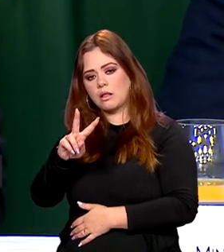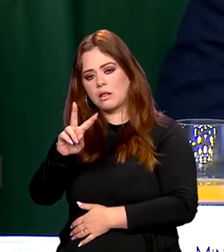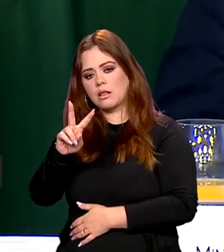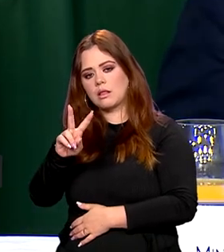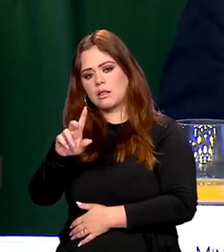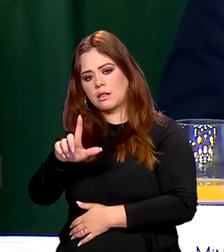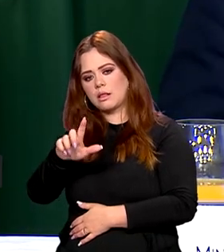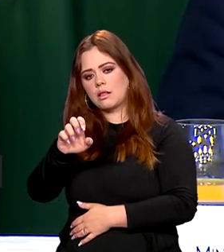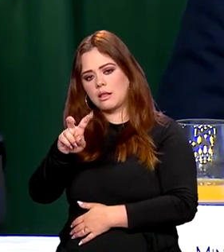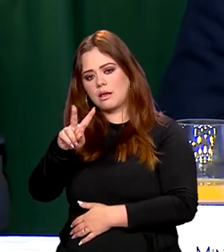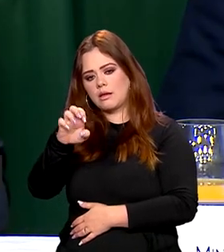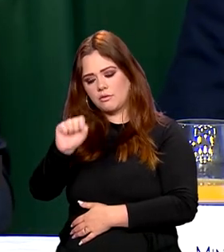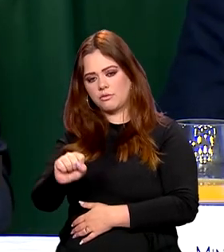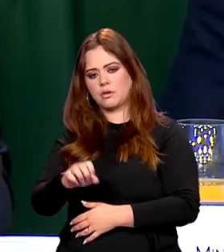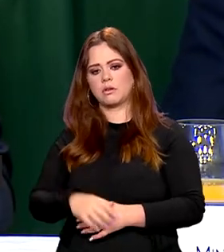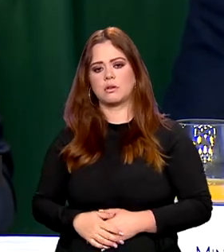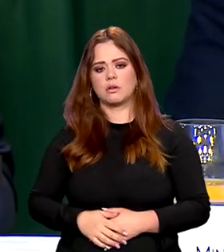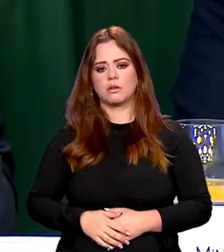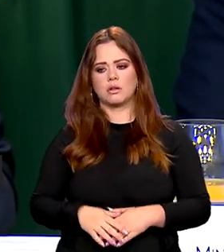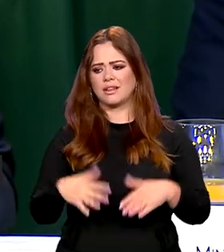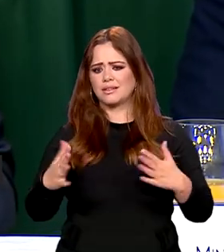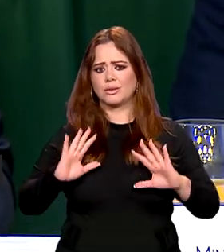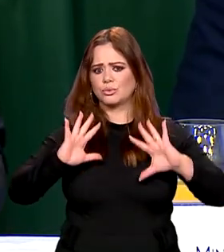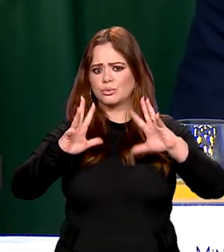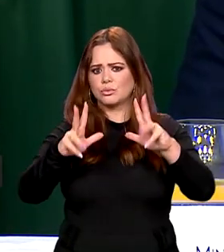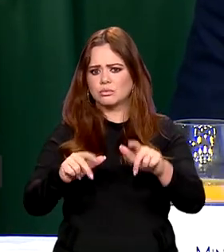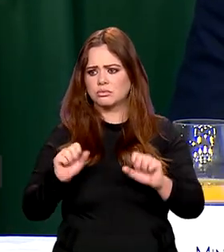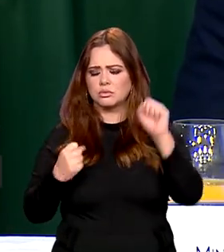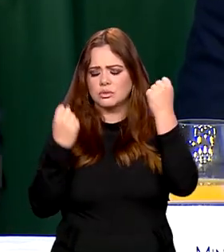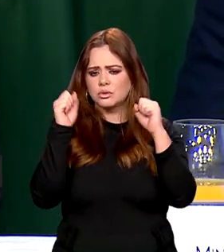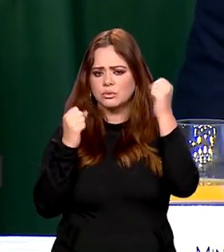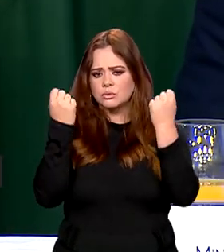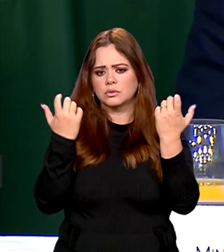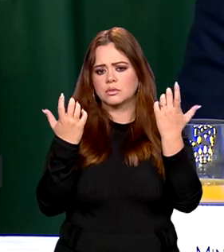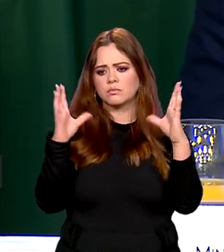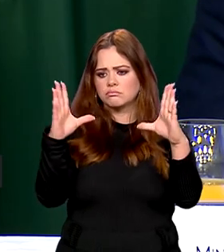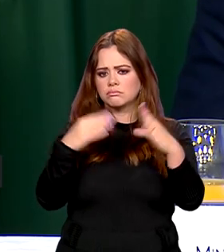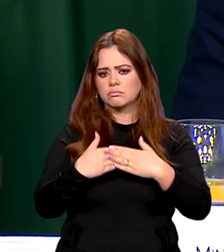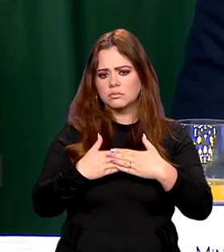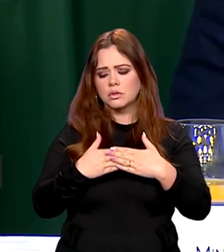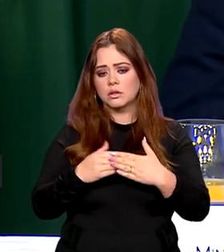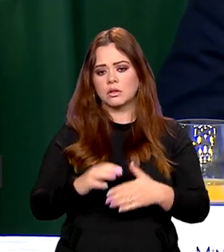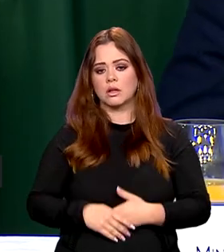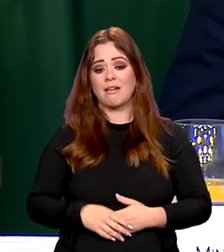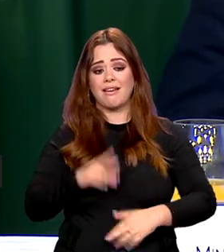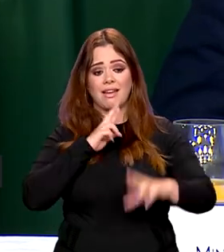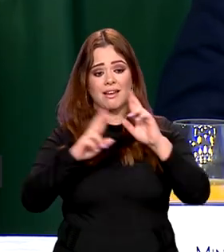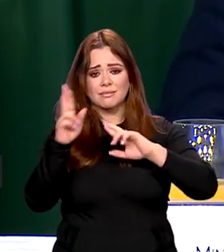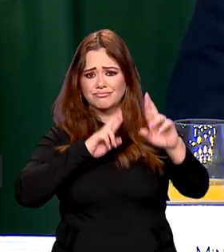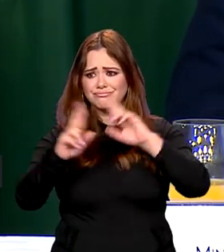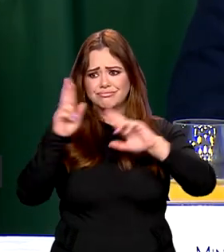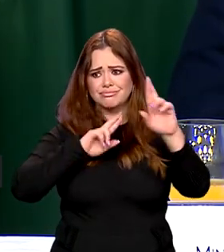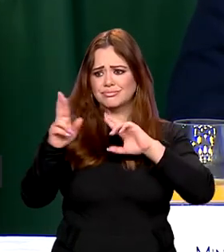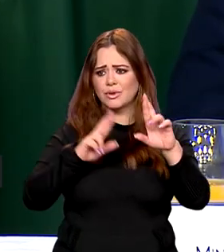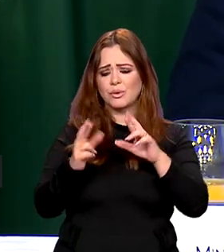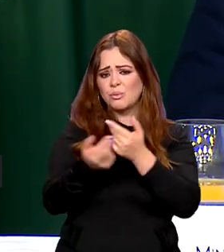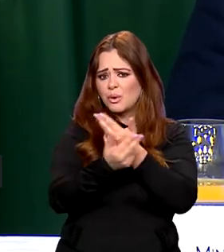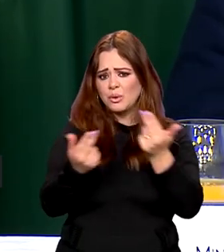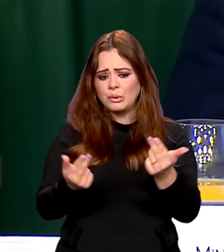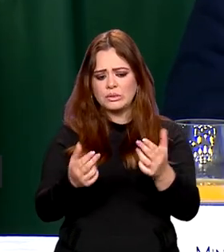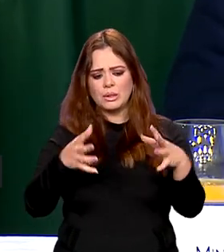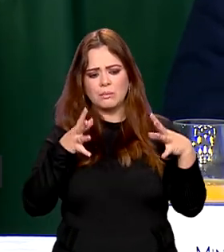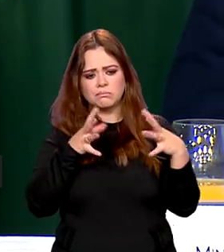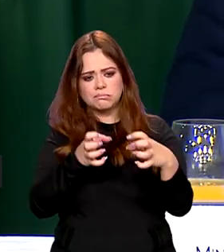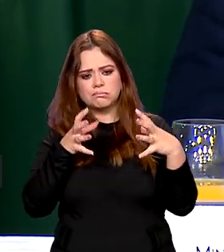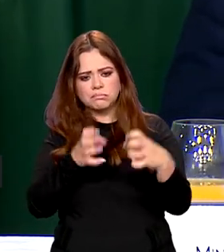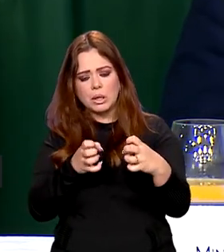E assim foi toda a indústria. Foi toda a indústria. Então nós estamos reclamando uma coisa que nós brigamos pouco para